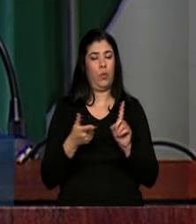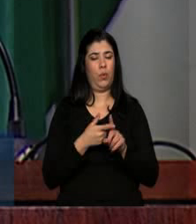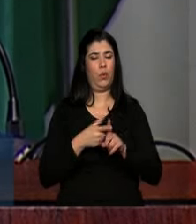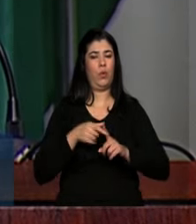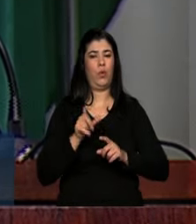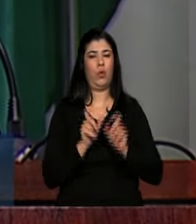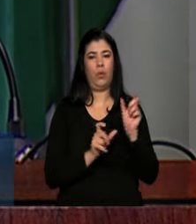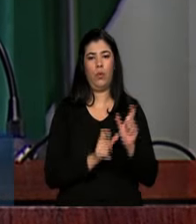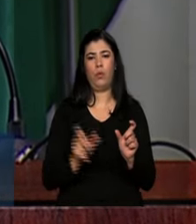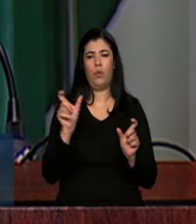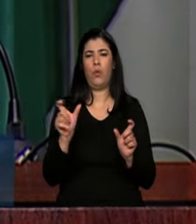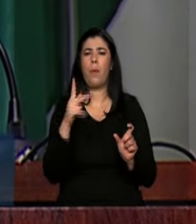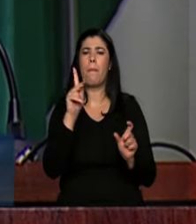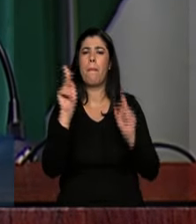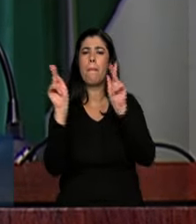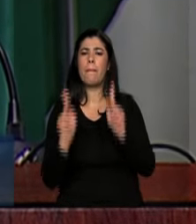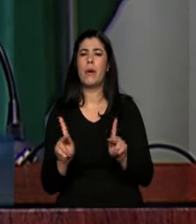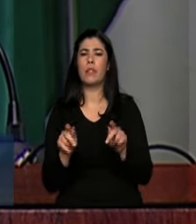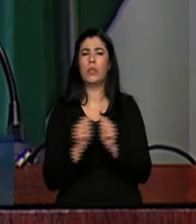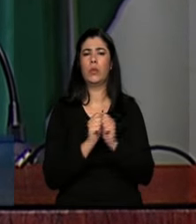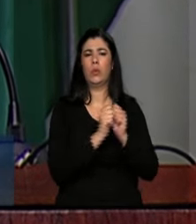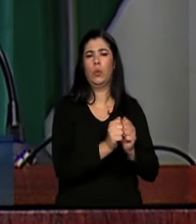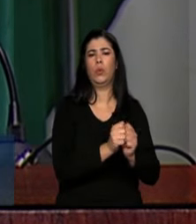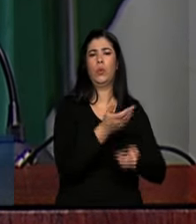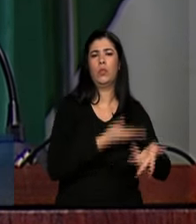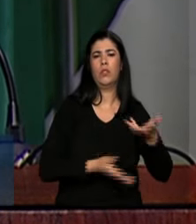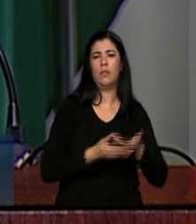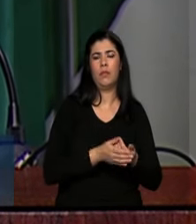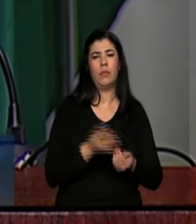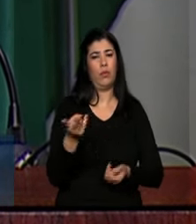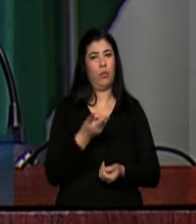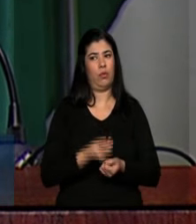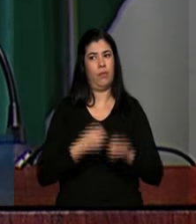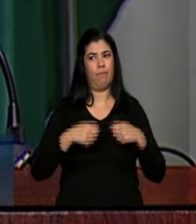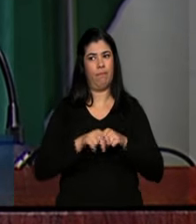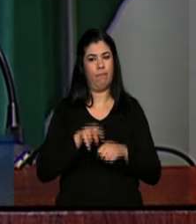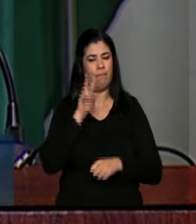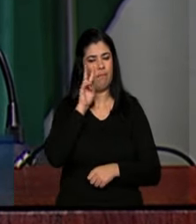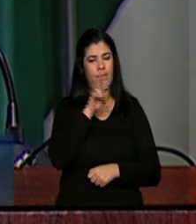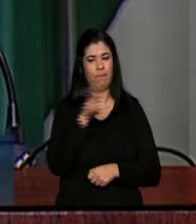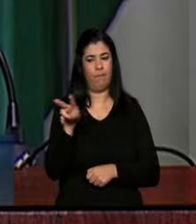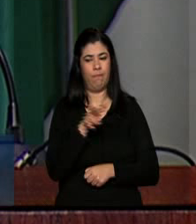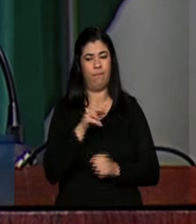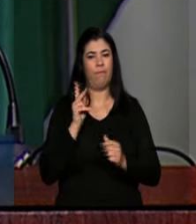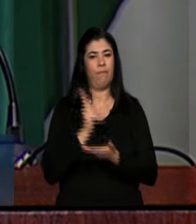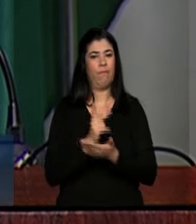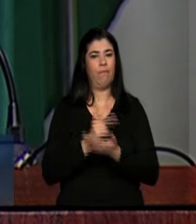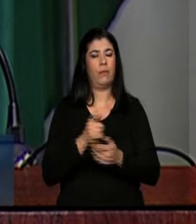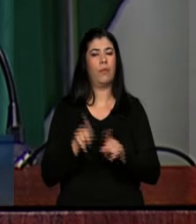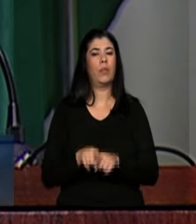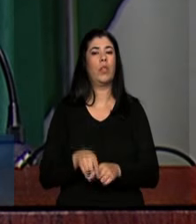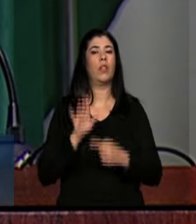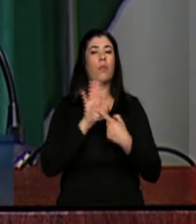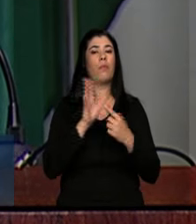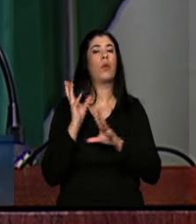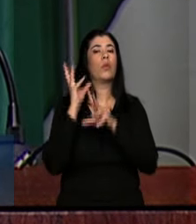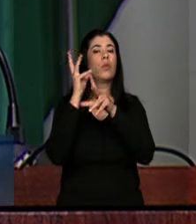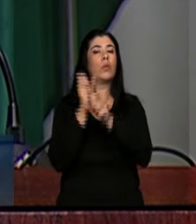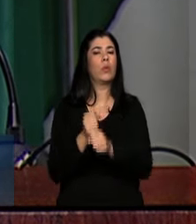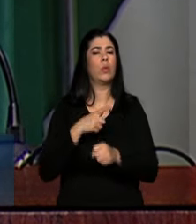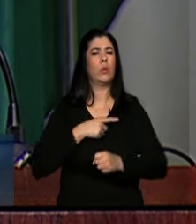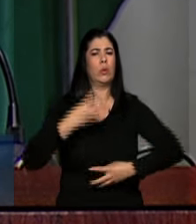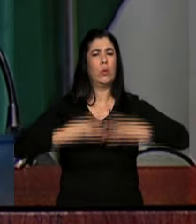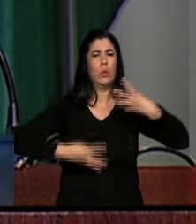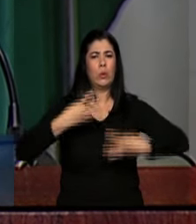daquele binômio, a paz, exige atenção permanente, especialmente num quadrante da história em que se agravam